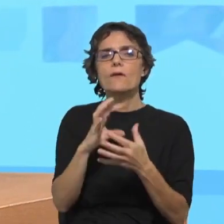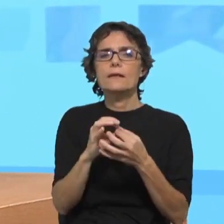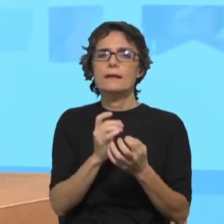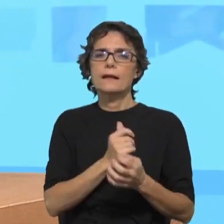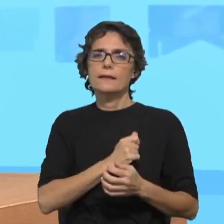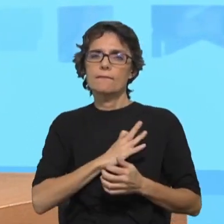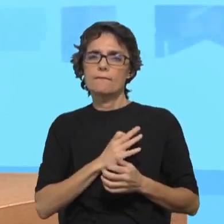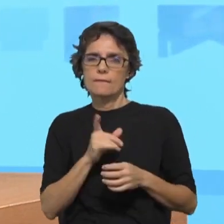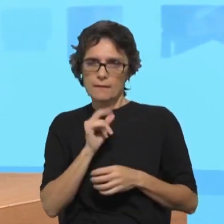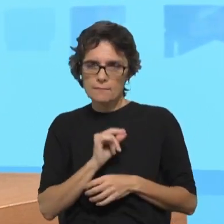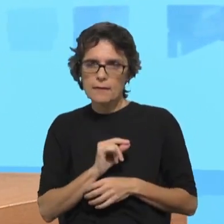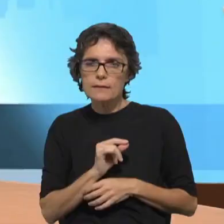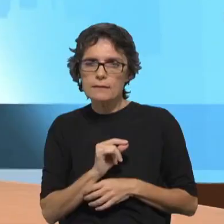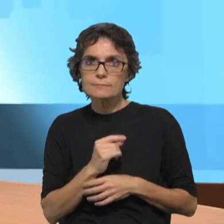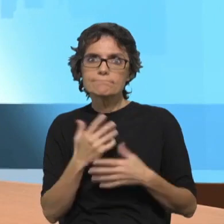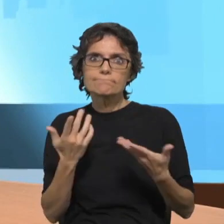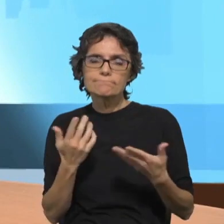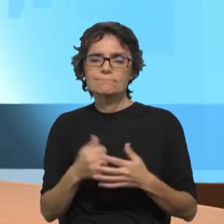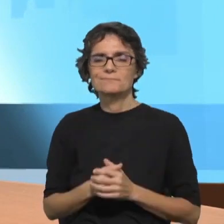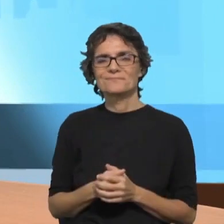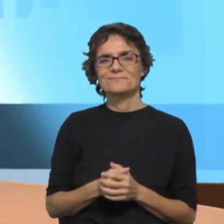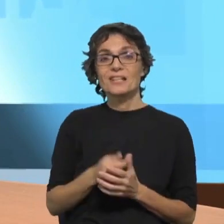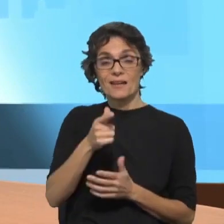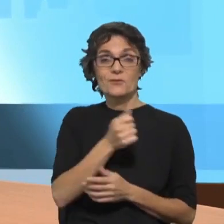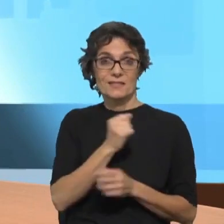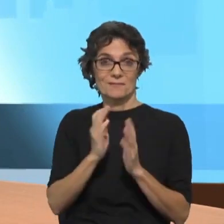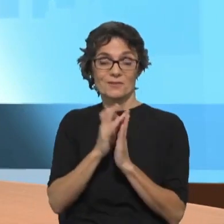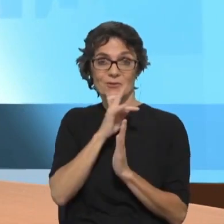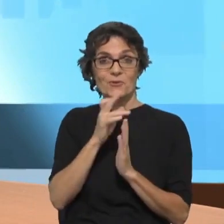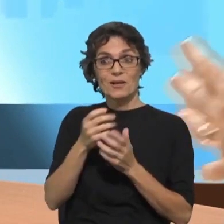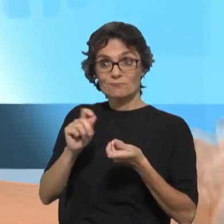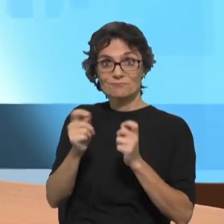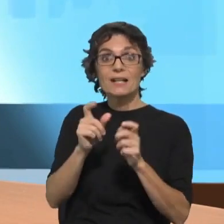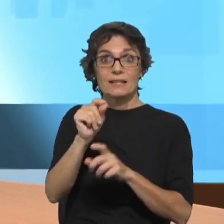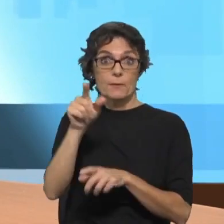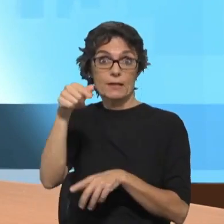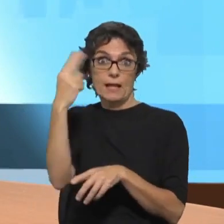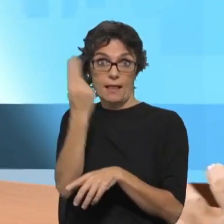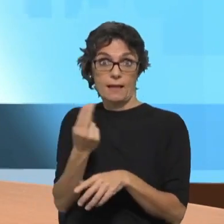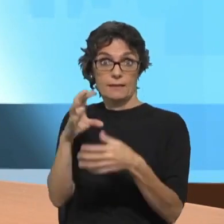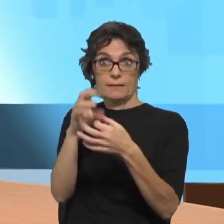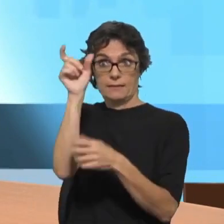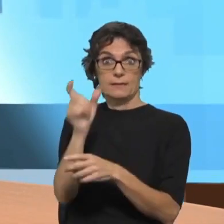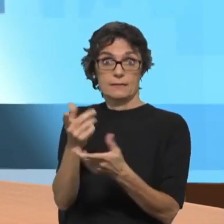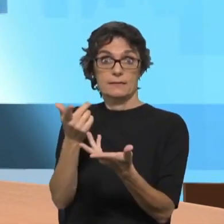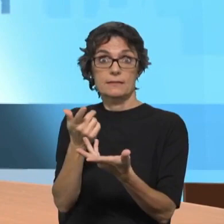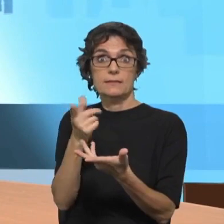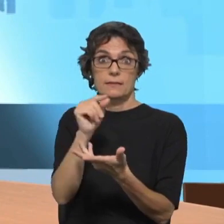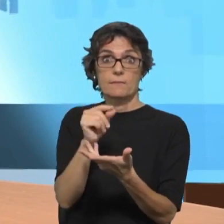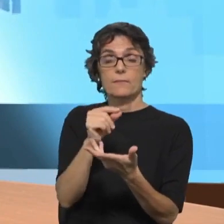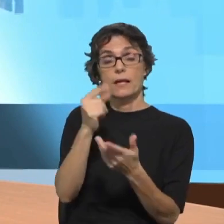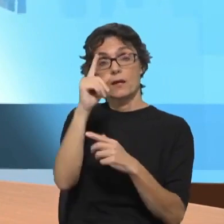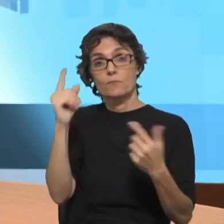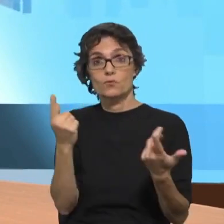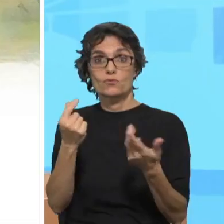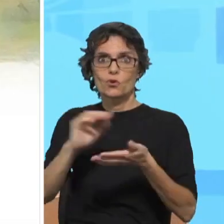E pela Capela do Rato vão passar estas sensibilidades, porque vão ter artistas, músicos, sim, jornalistas, como é hoje o caso. Exatamente, como é